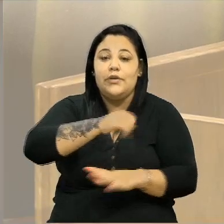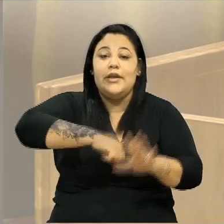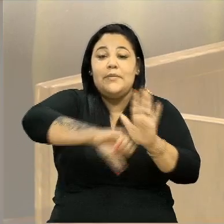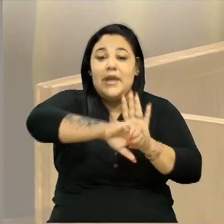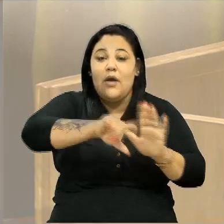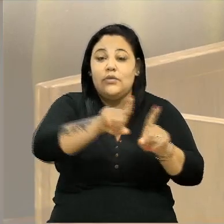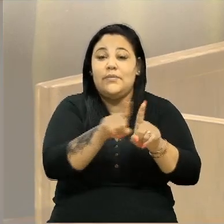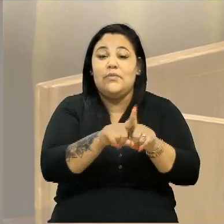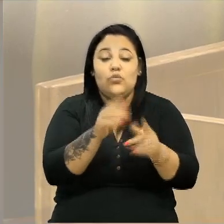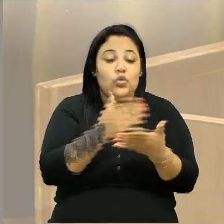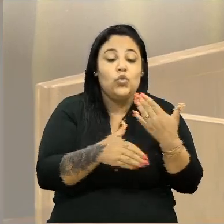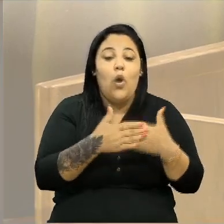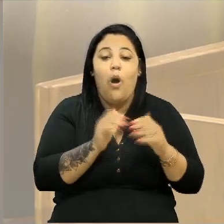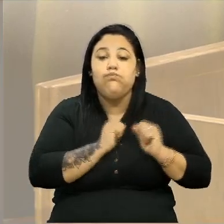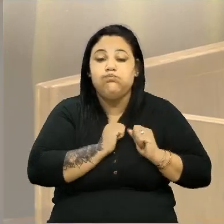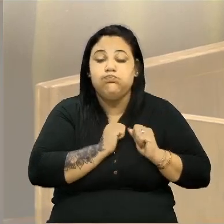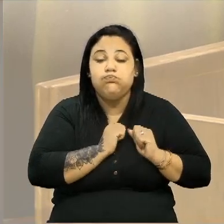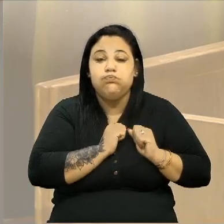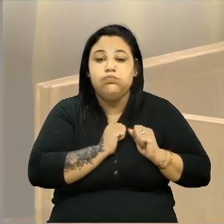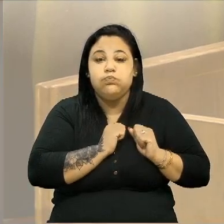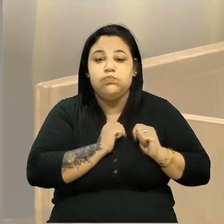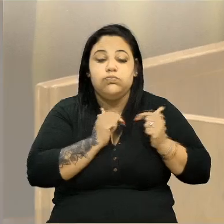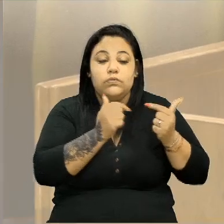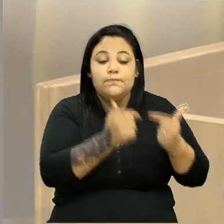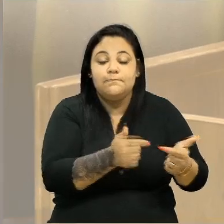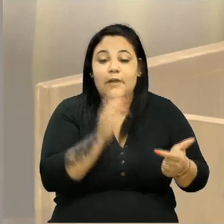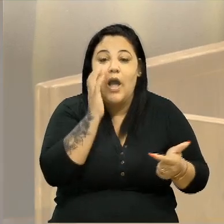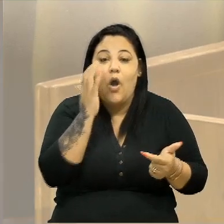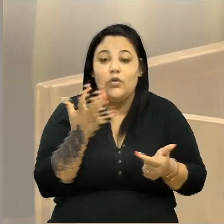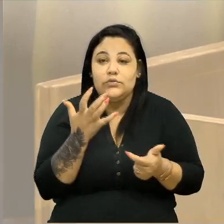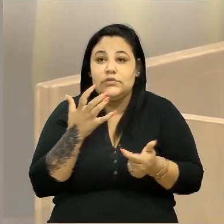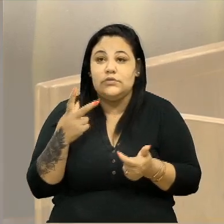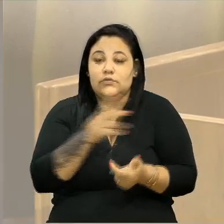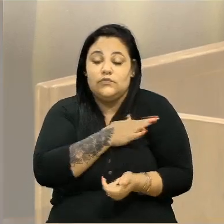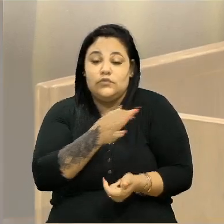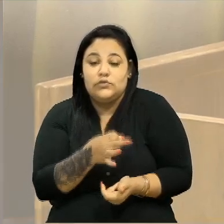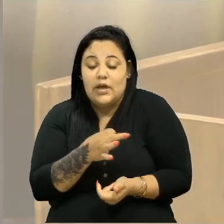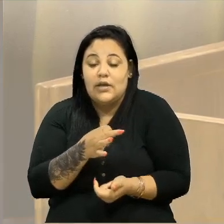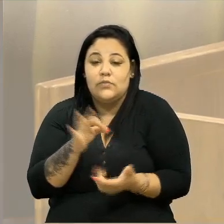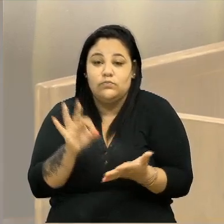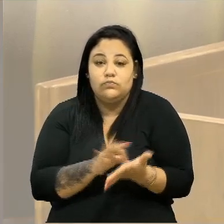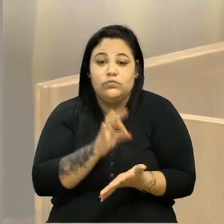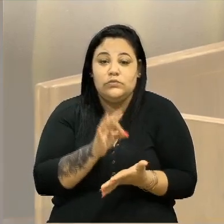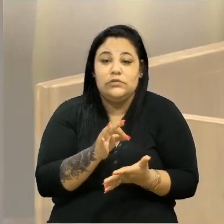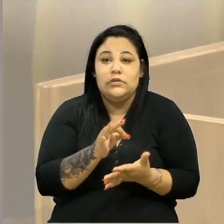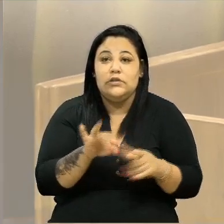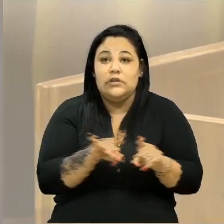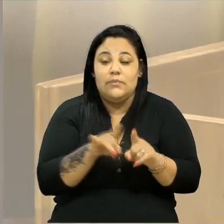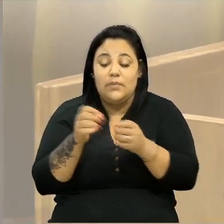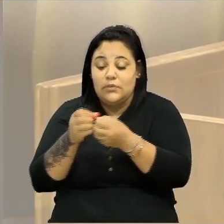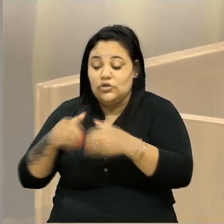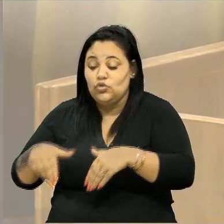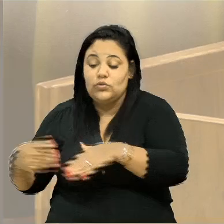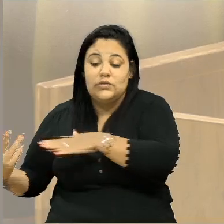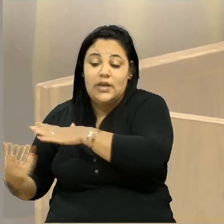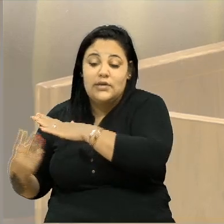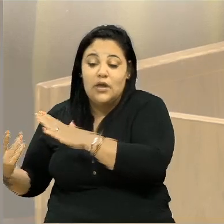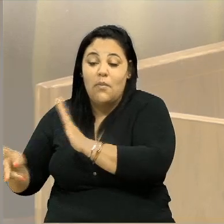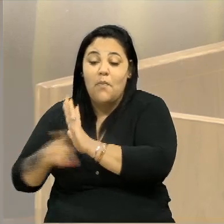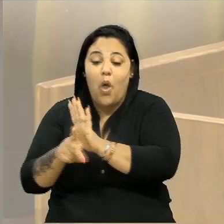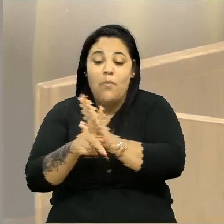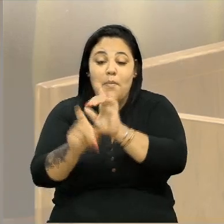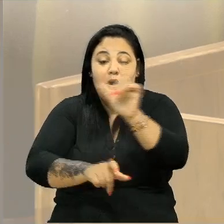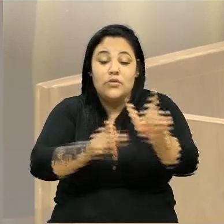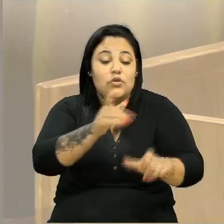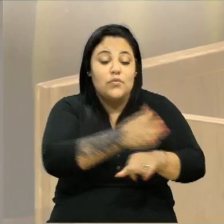ações causadas pelos voluntários que estão credenciados por ela, incluindo prejuízos a terceiros e aos próprios integrantes.